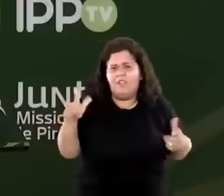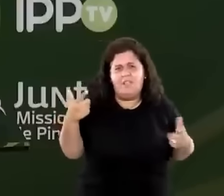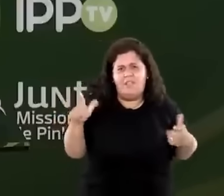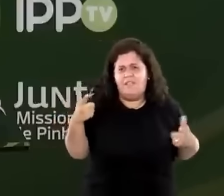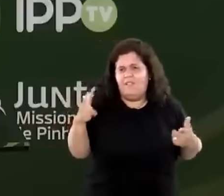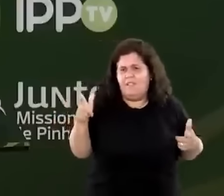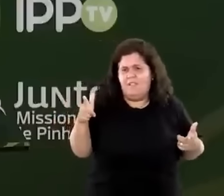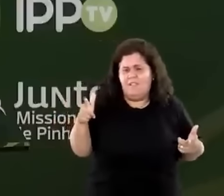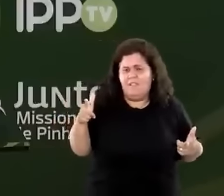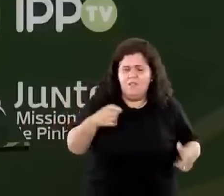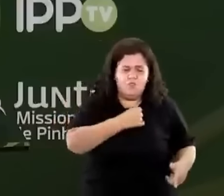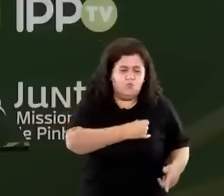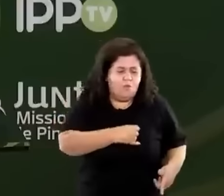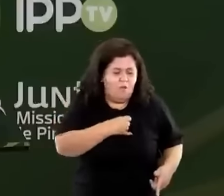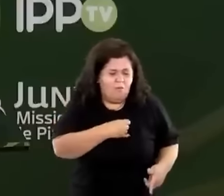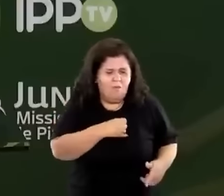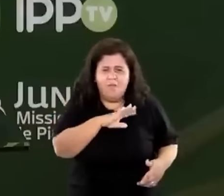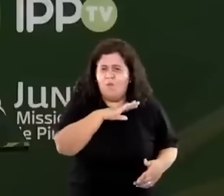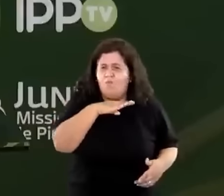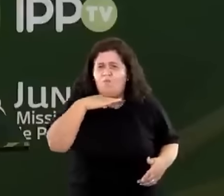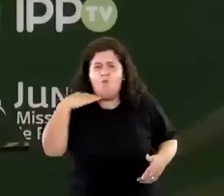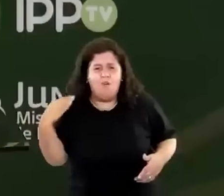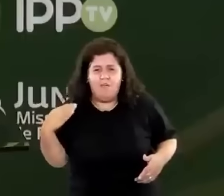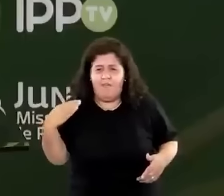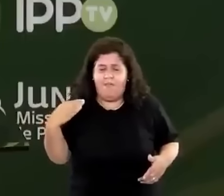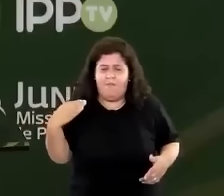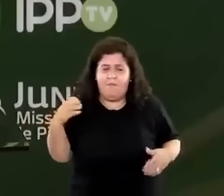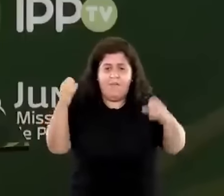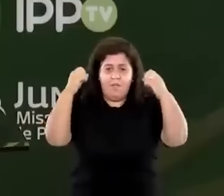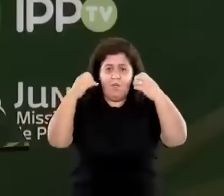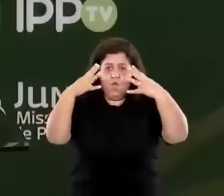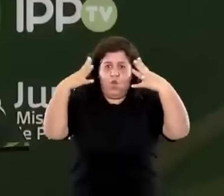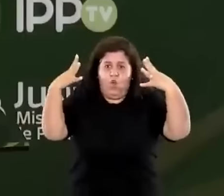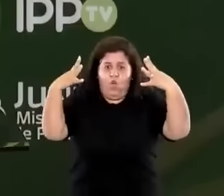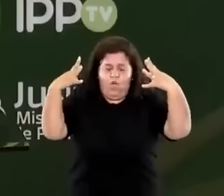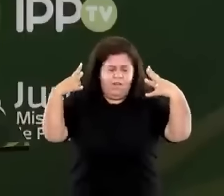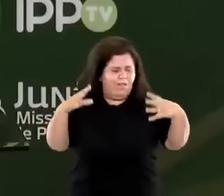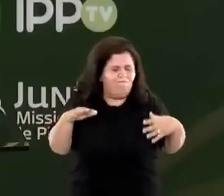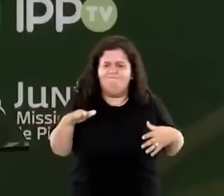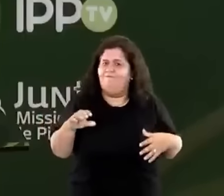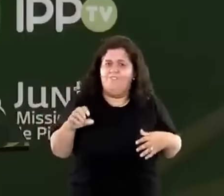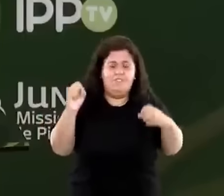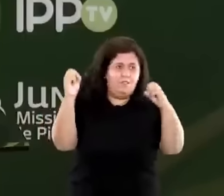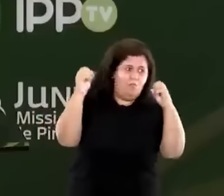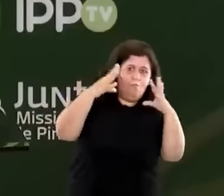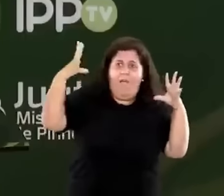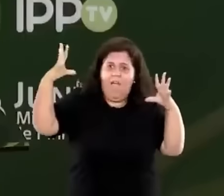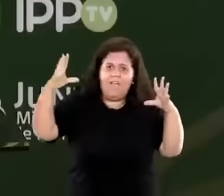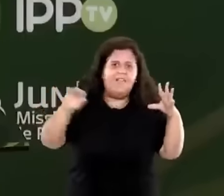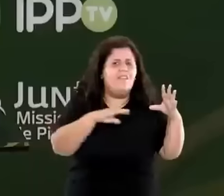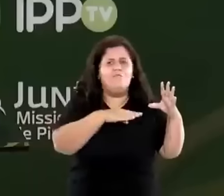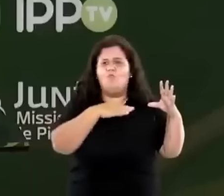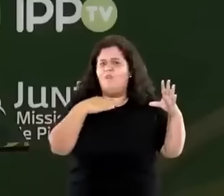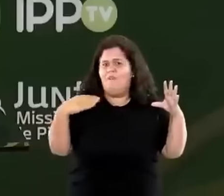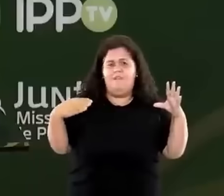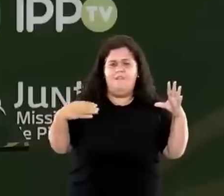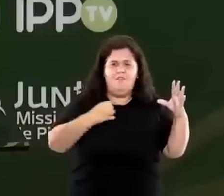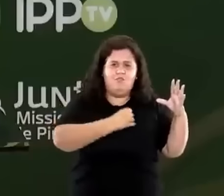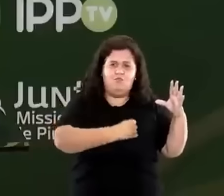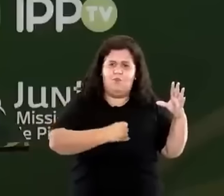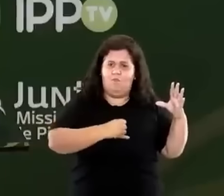jamais João suportaria a glória de Deus esse Deus é luz e habita em Luz inacessível